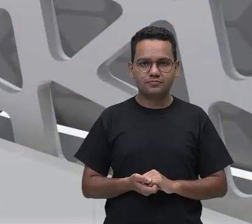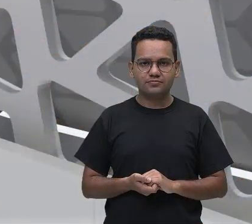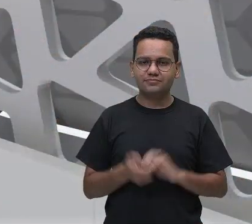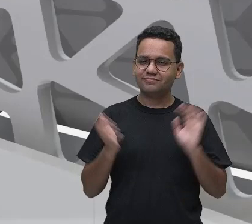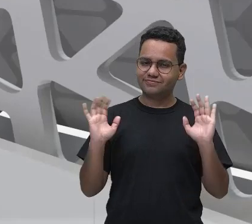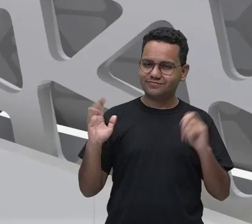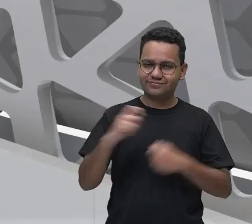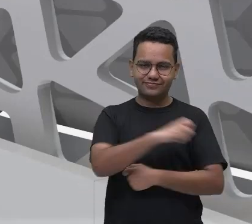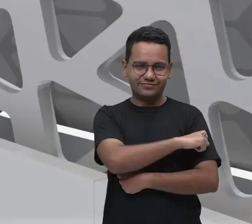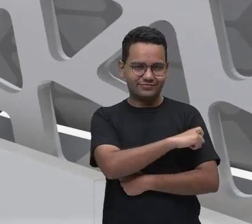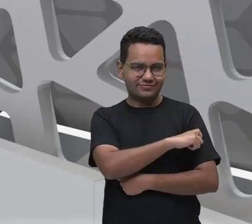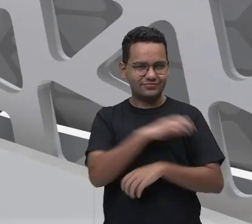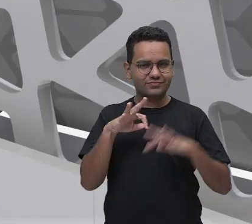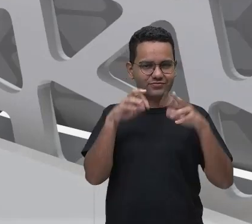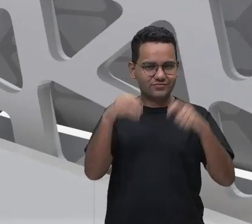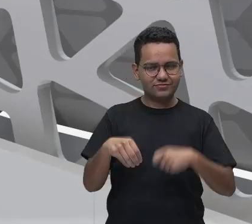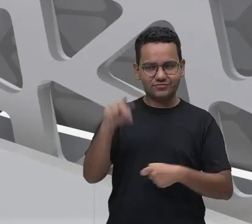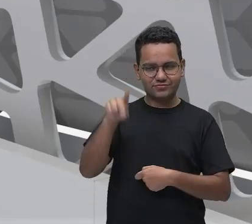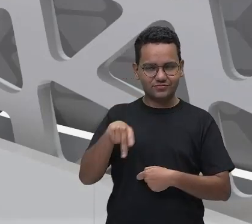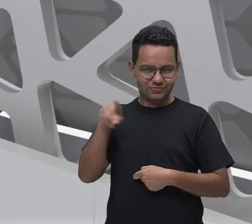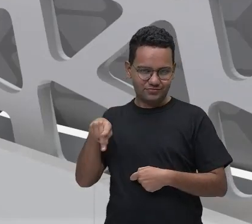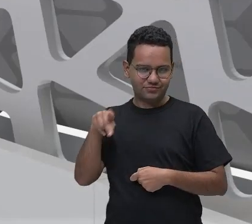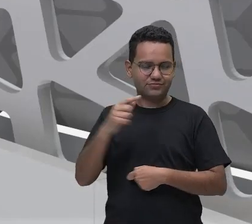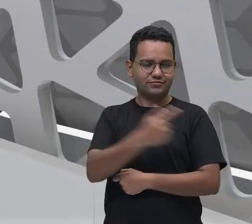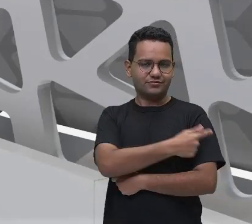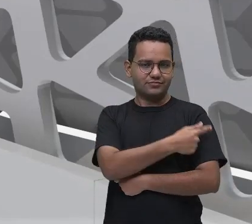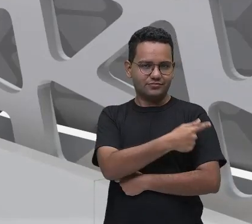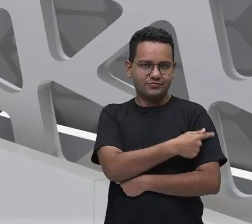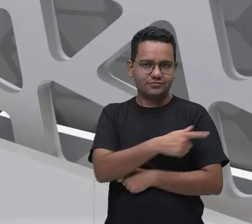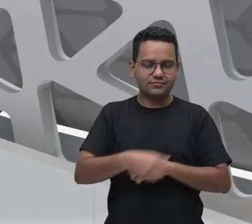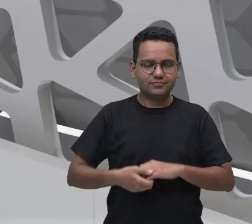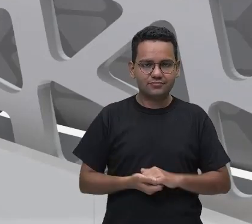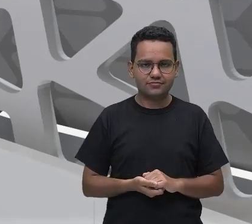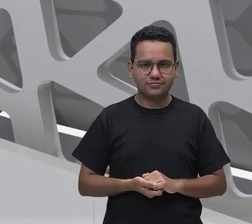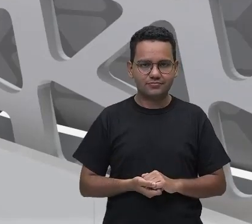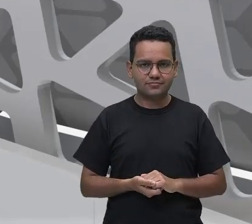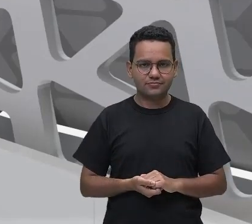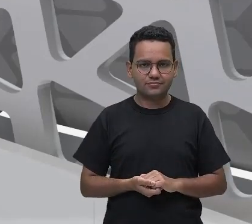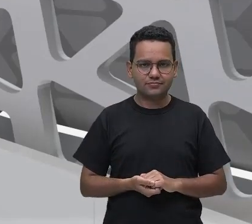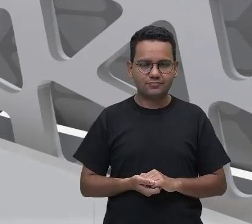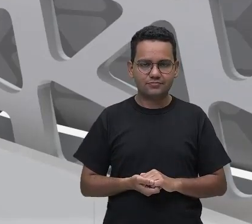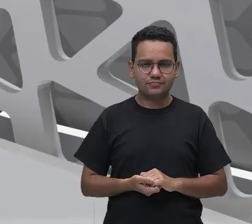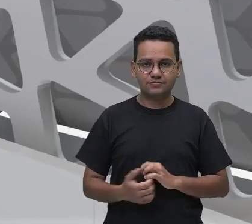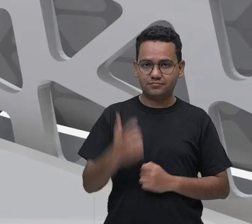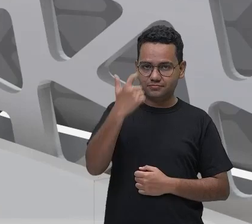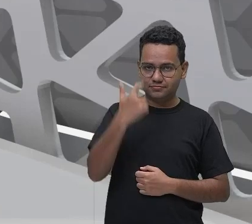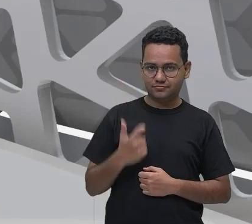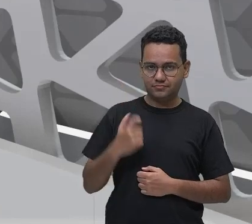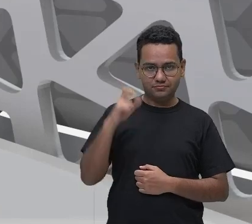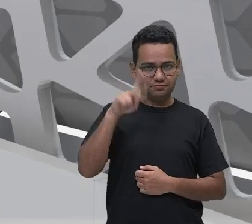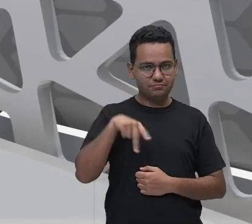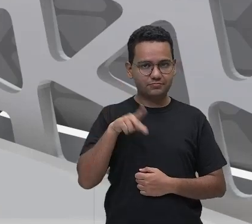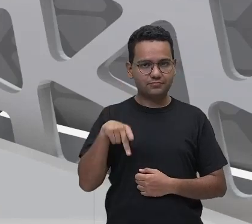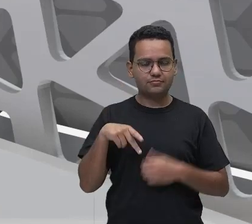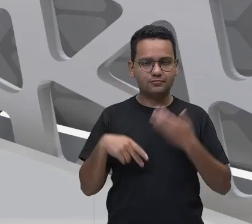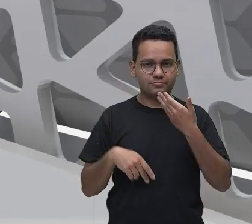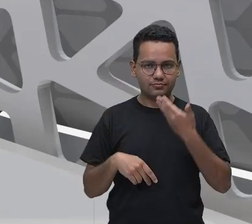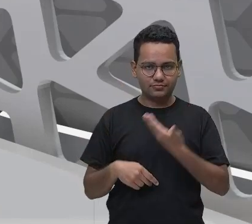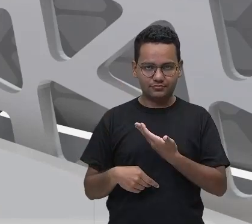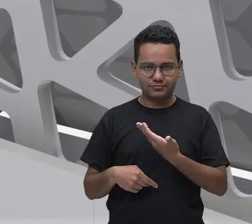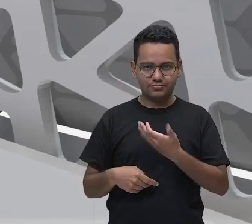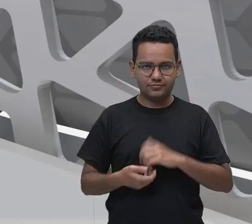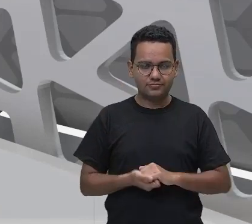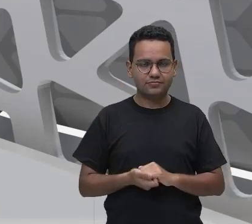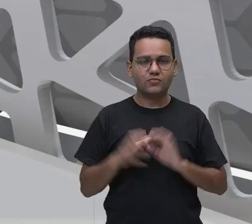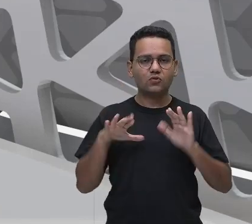Olá a todos vocês, alunos e professores aí do 7º ano Ensino Fundamental. Eu sou a professora Ludmila Soares,